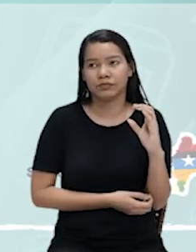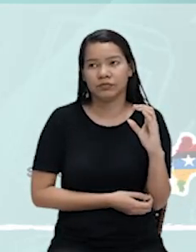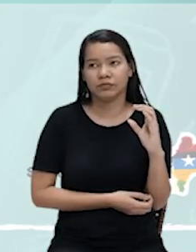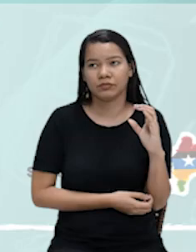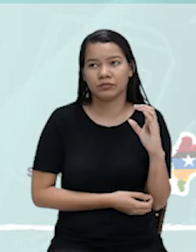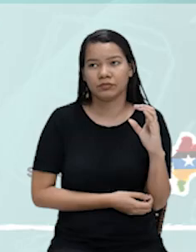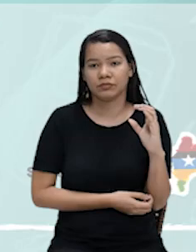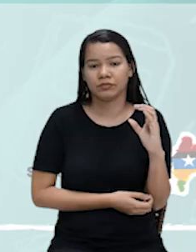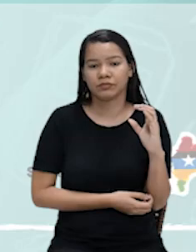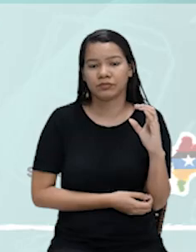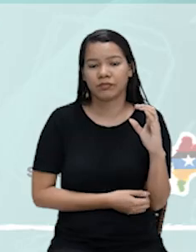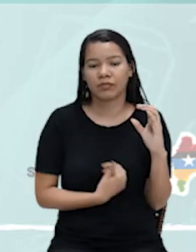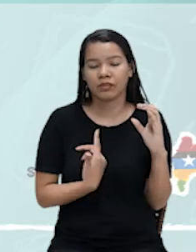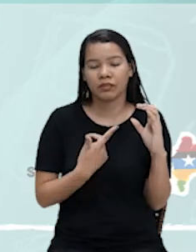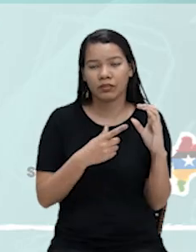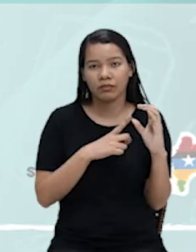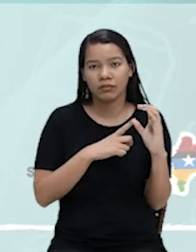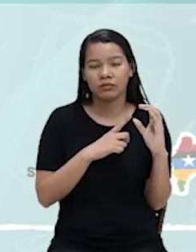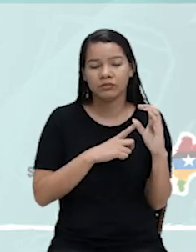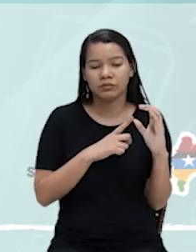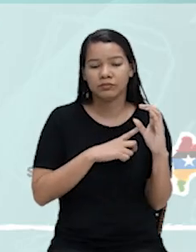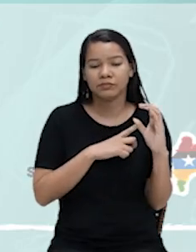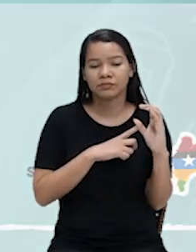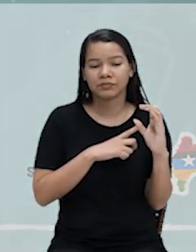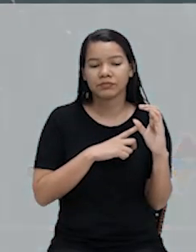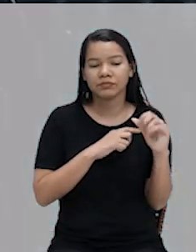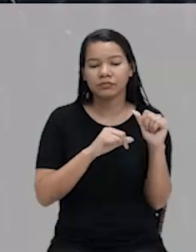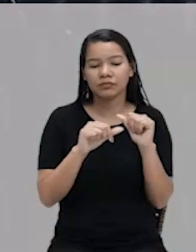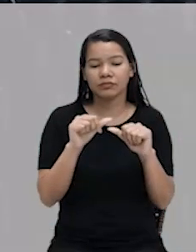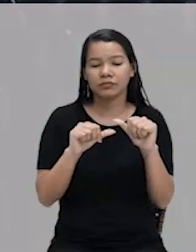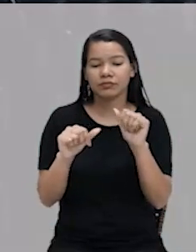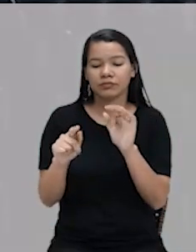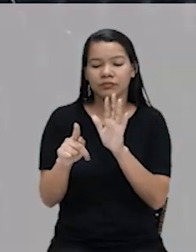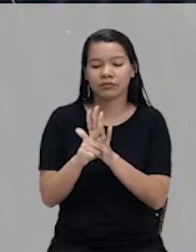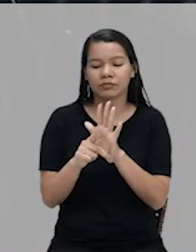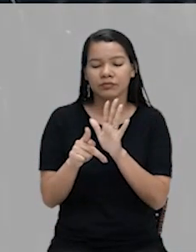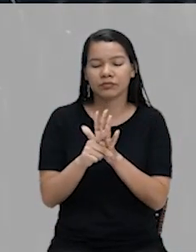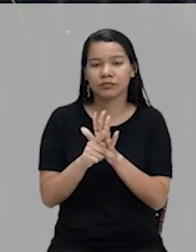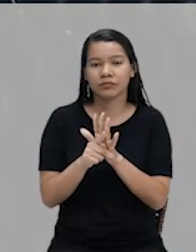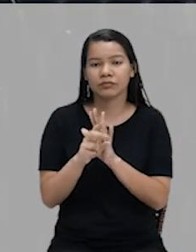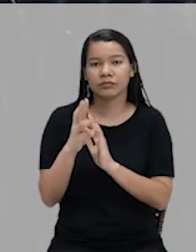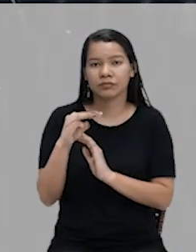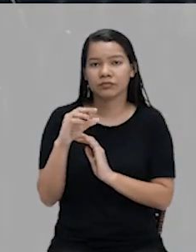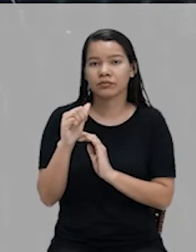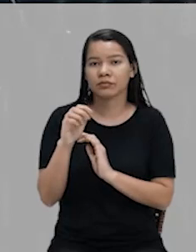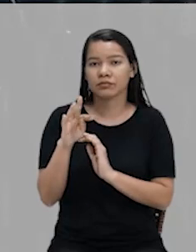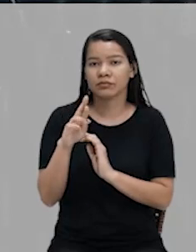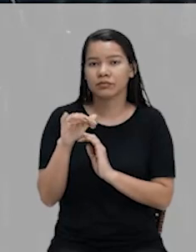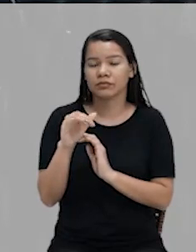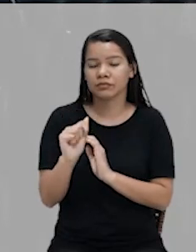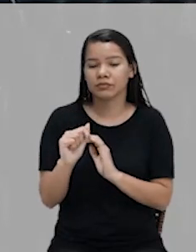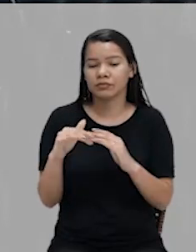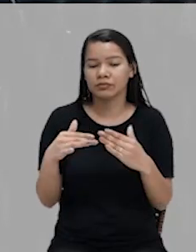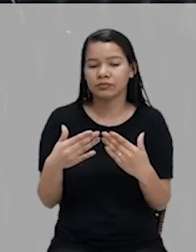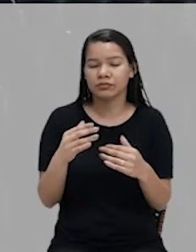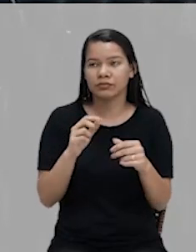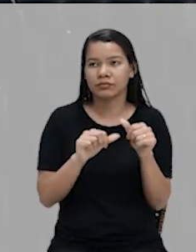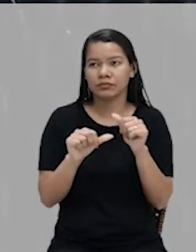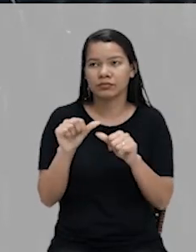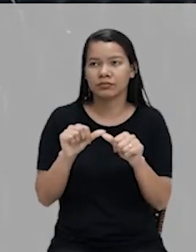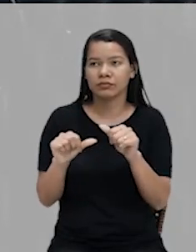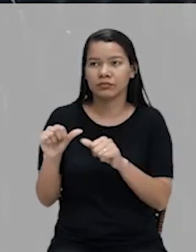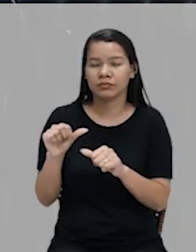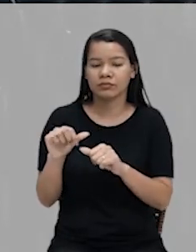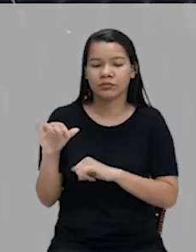né? Nós temos a mudança na intimidade da matéria. Então, transformação química.